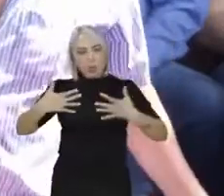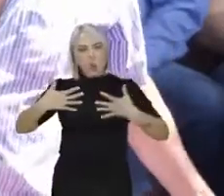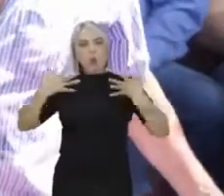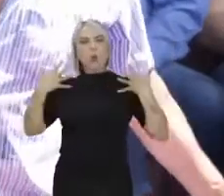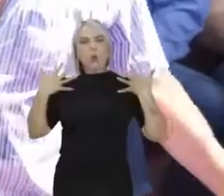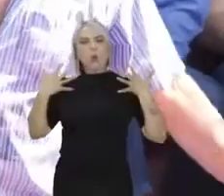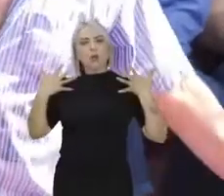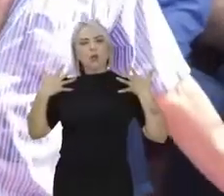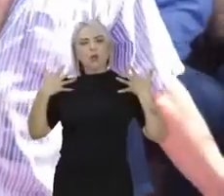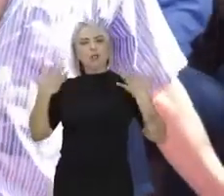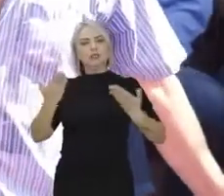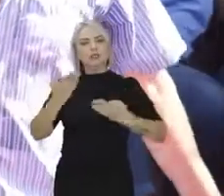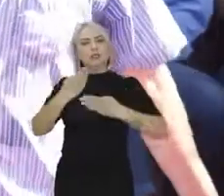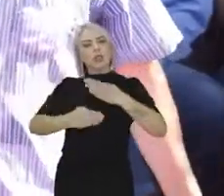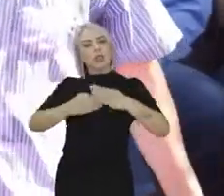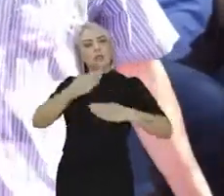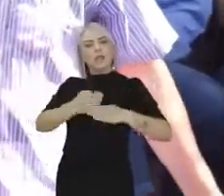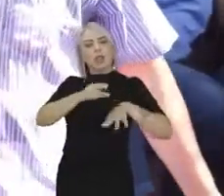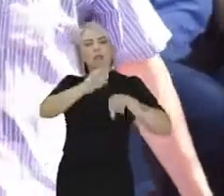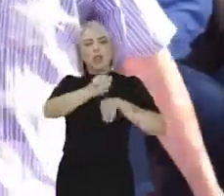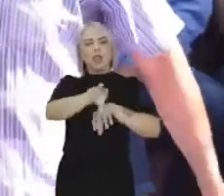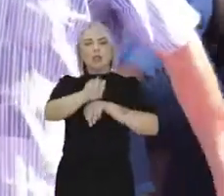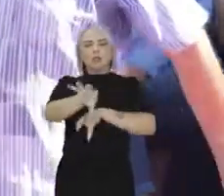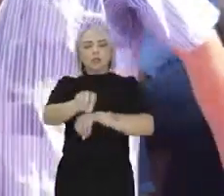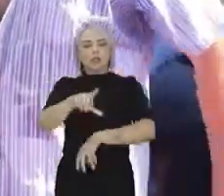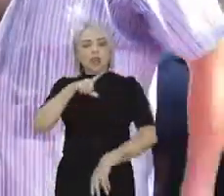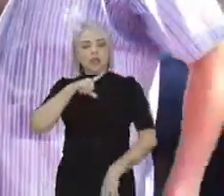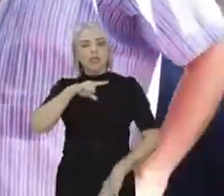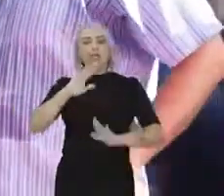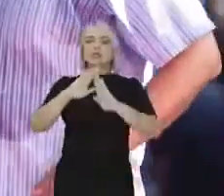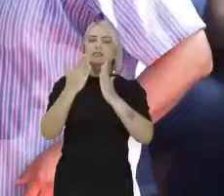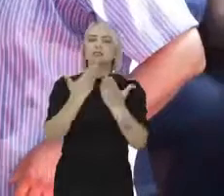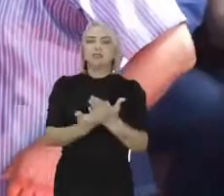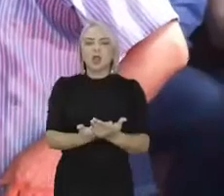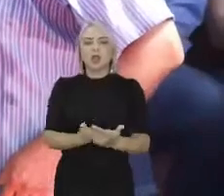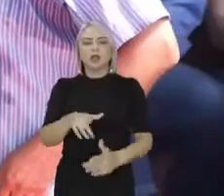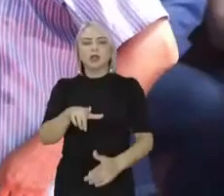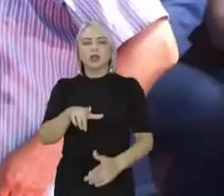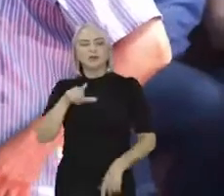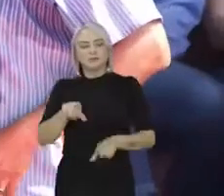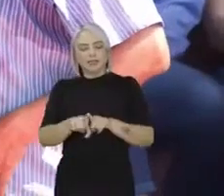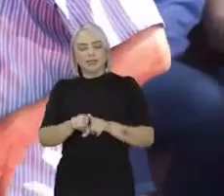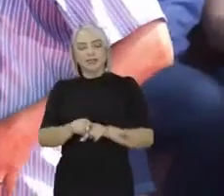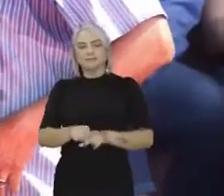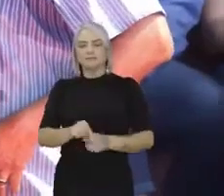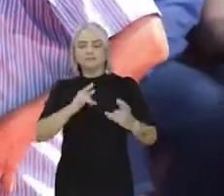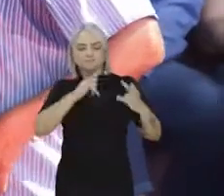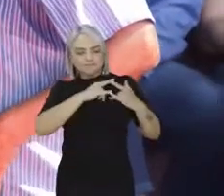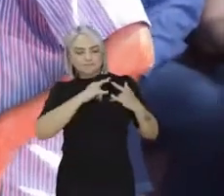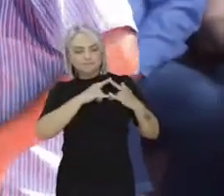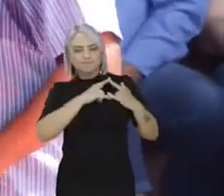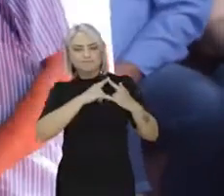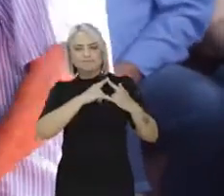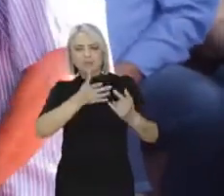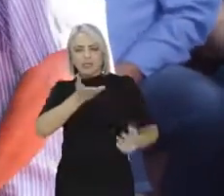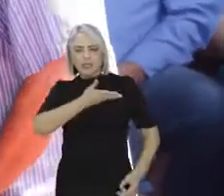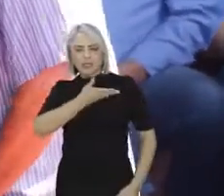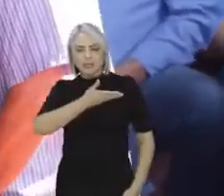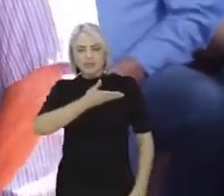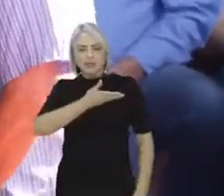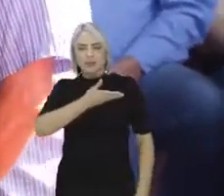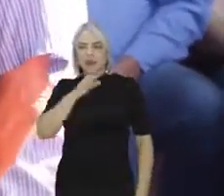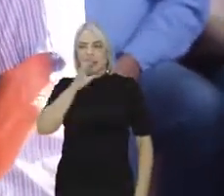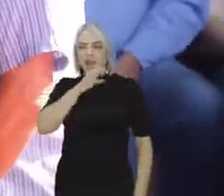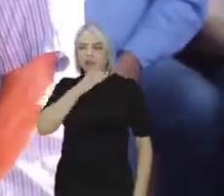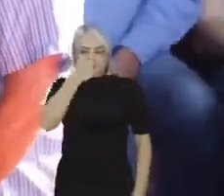bairro educador. Aqui a gente tem as escolas também. Bom, meu companheiro. Não, é rapidinho, obrigado, viu?